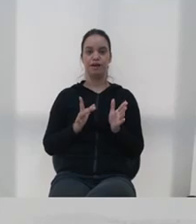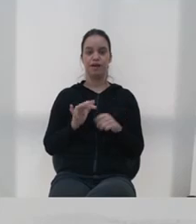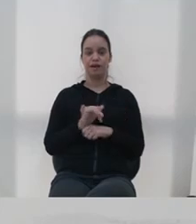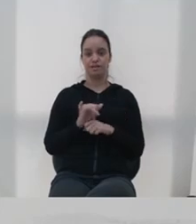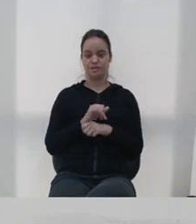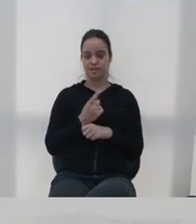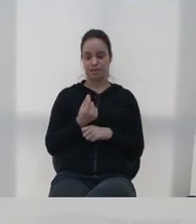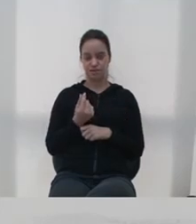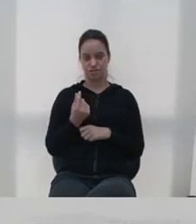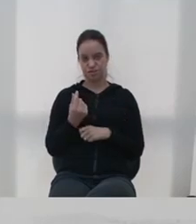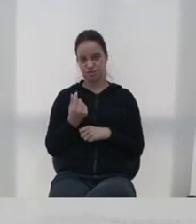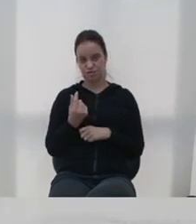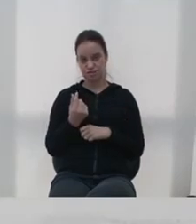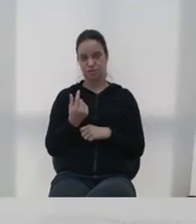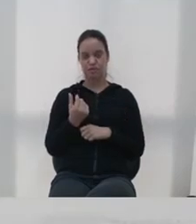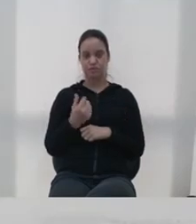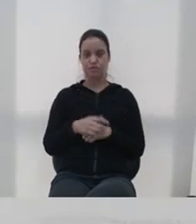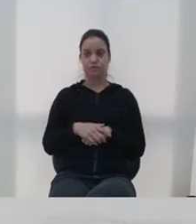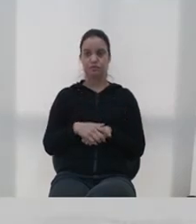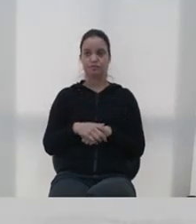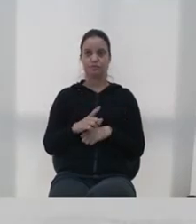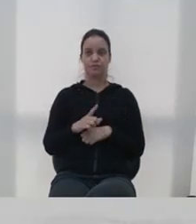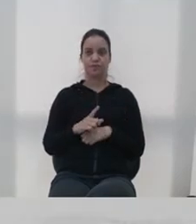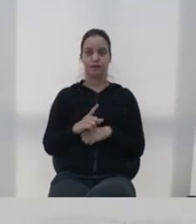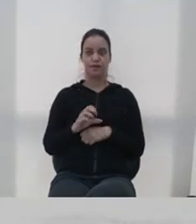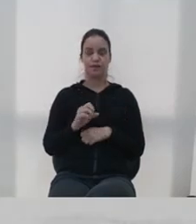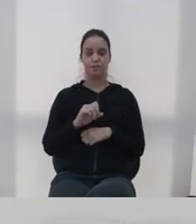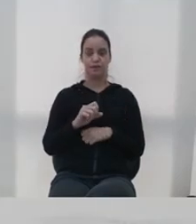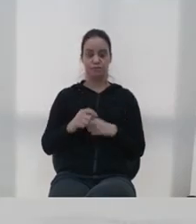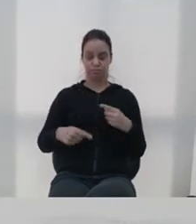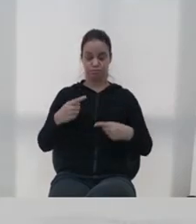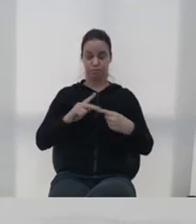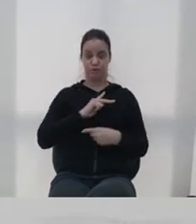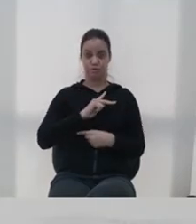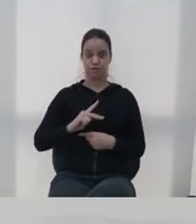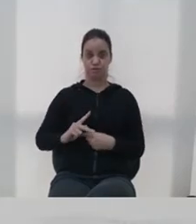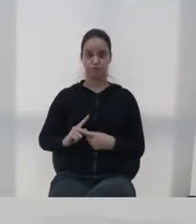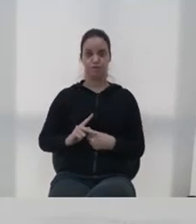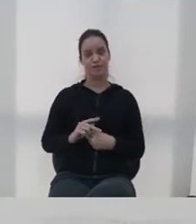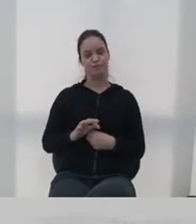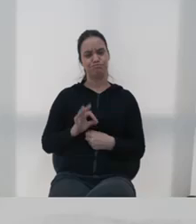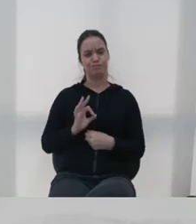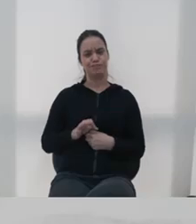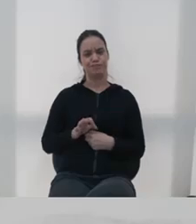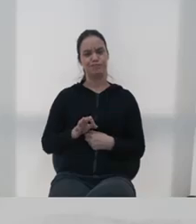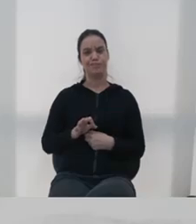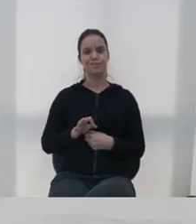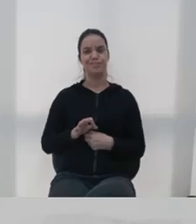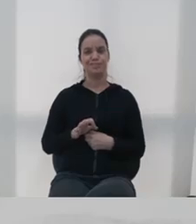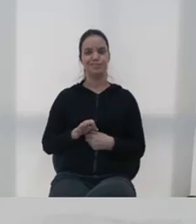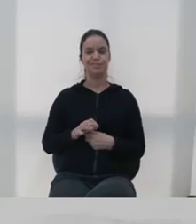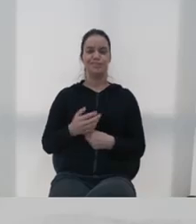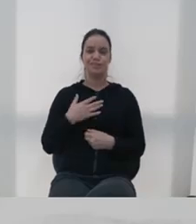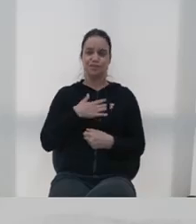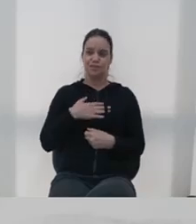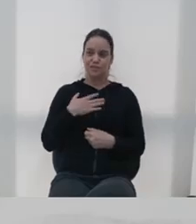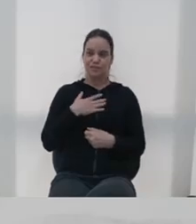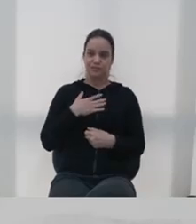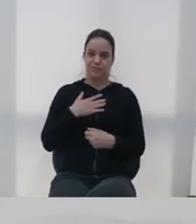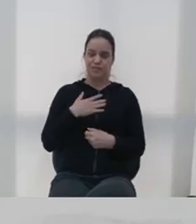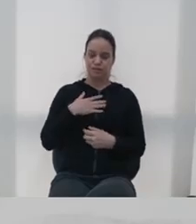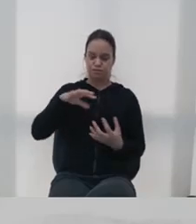recursos decorrentes dessa decisão. É uma política pública que aqui certamente essa Defensoria-Geral gostaria que fosse